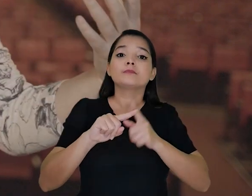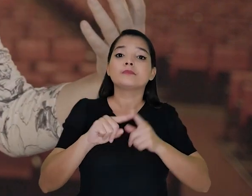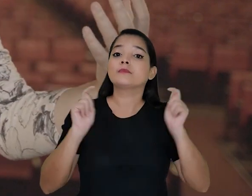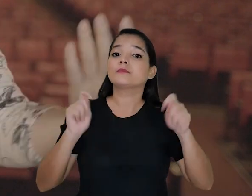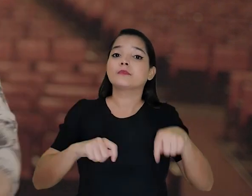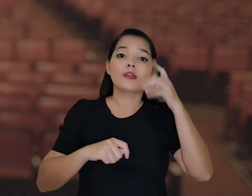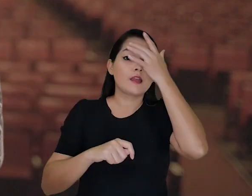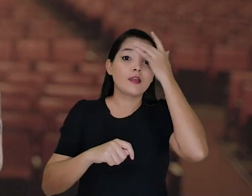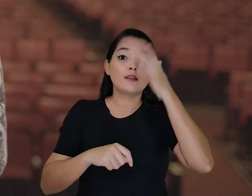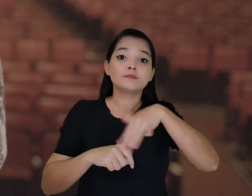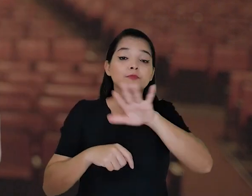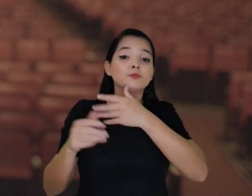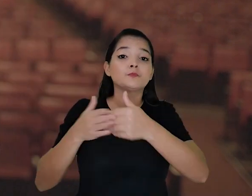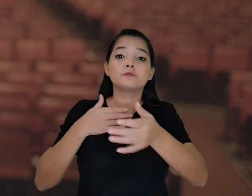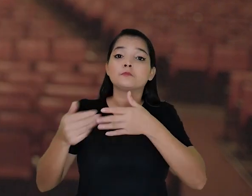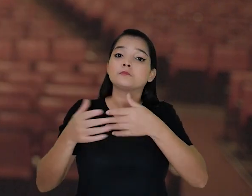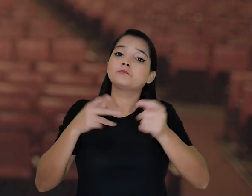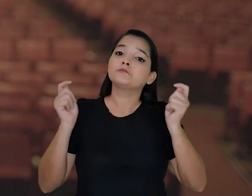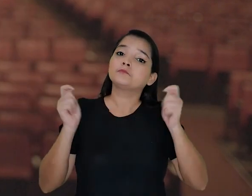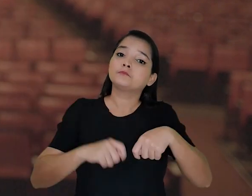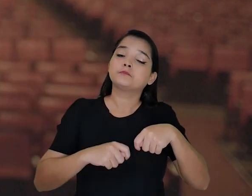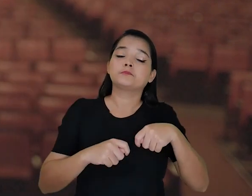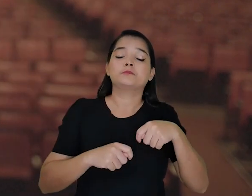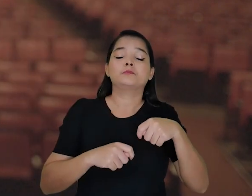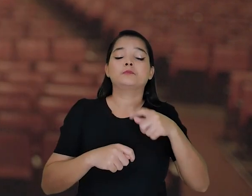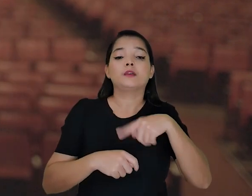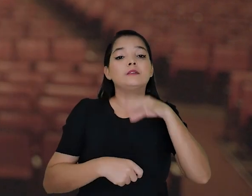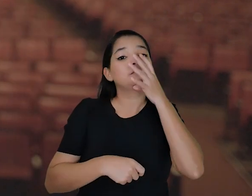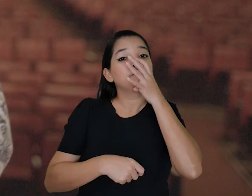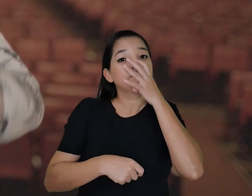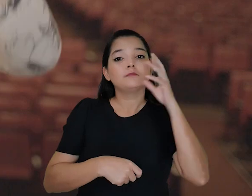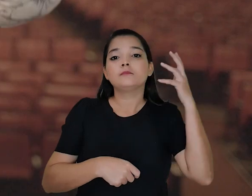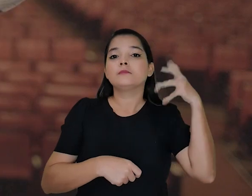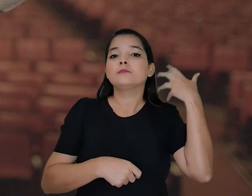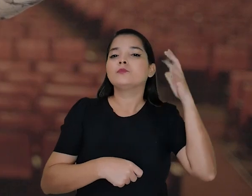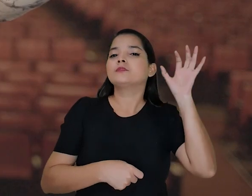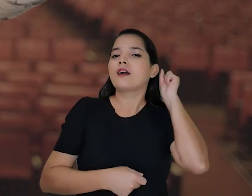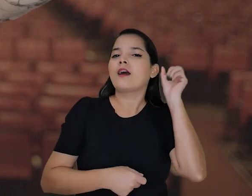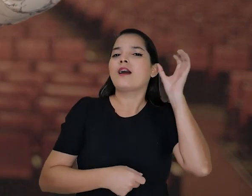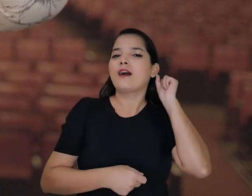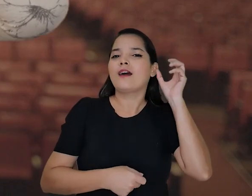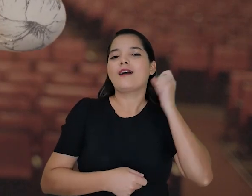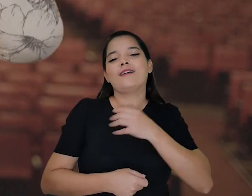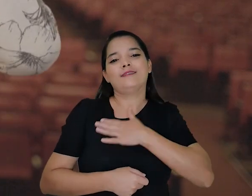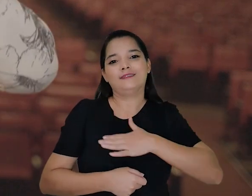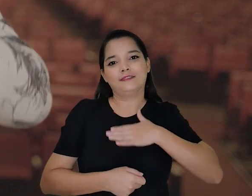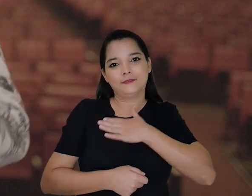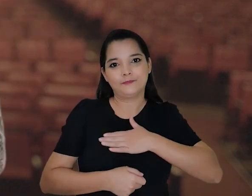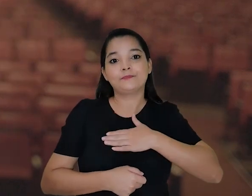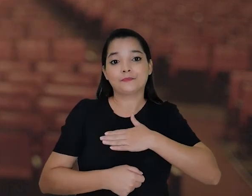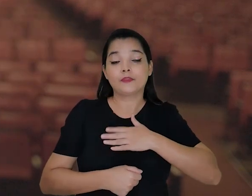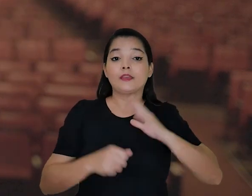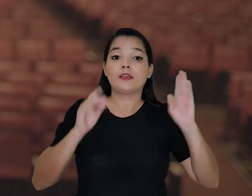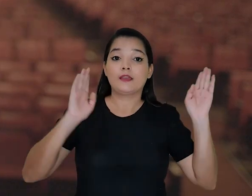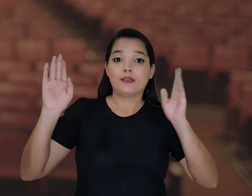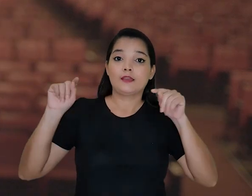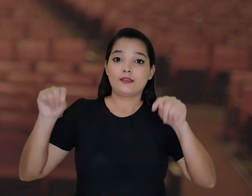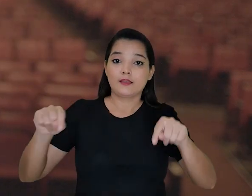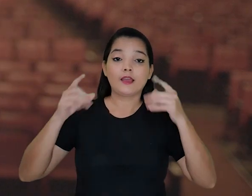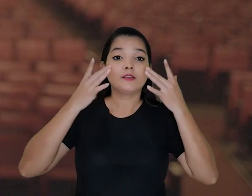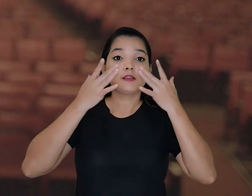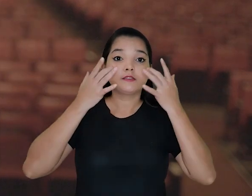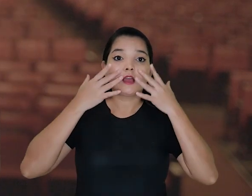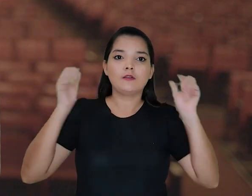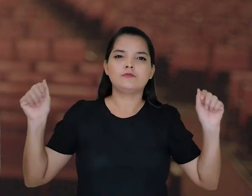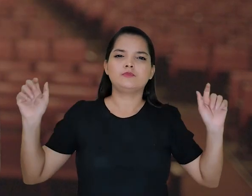de outras pessoas pessoas que queiram desfrutar da música e nesse período Então os teatros lotam são